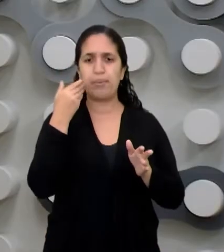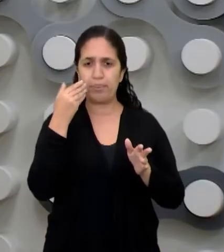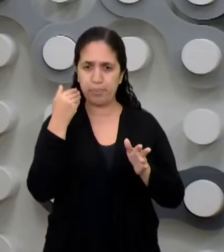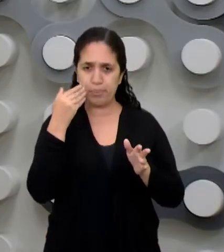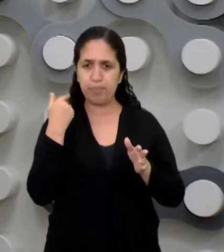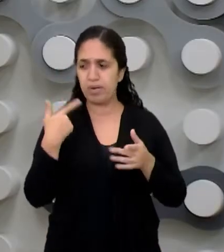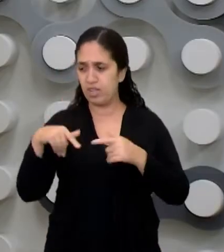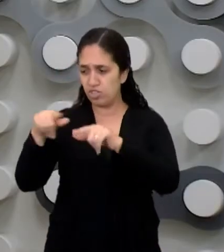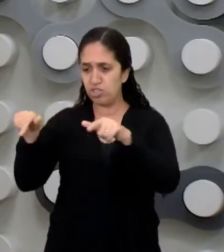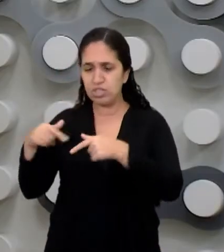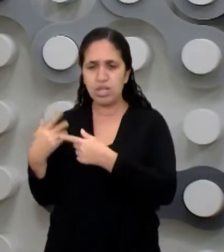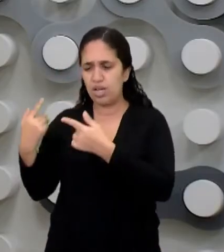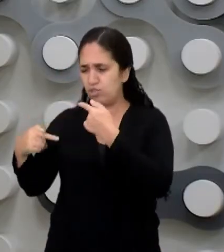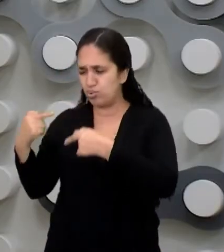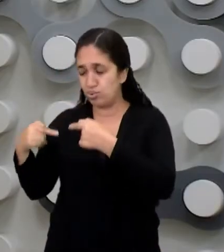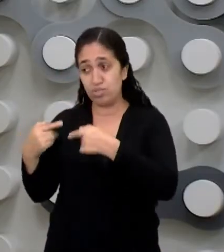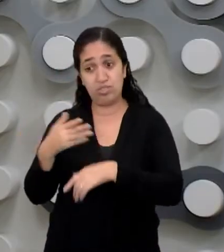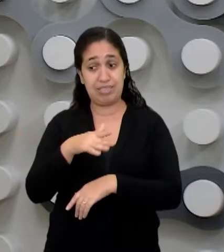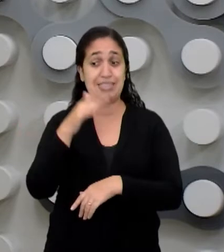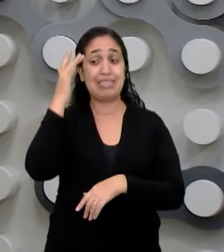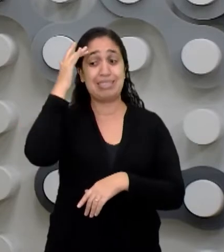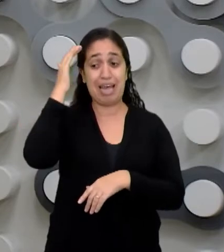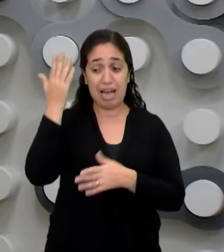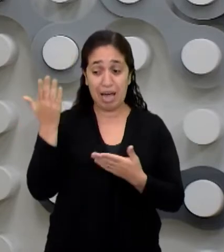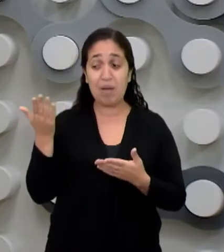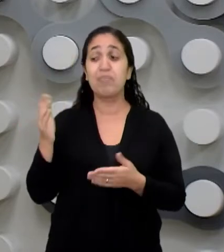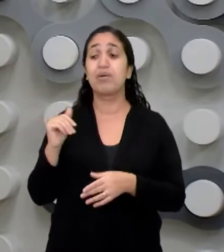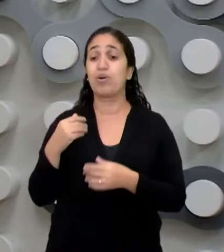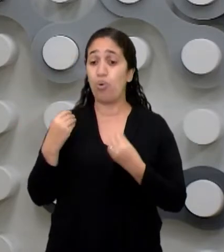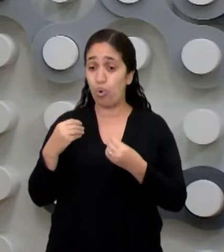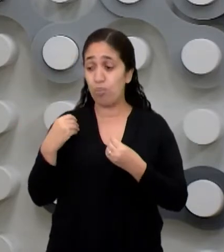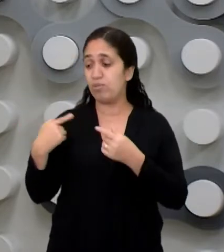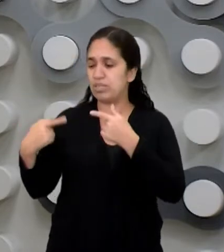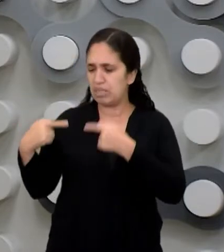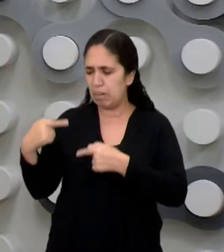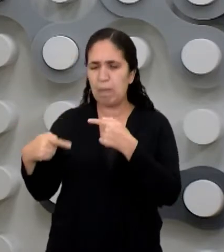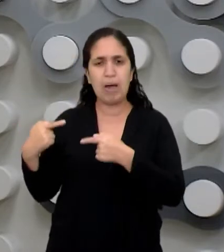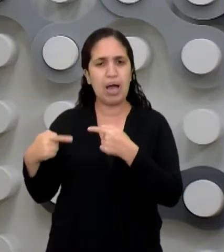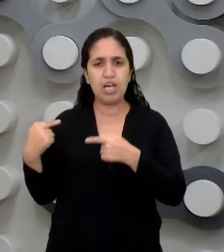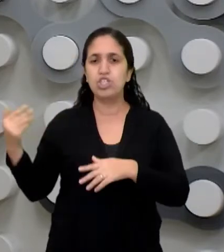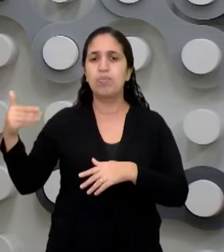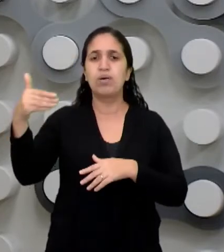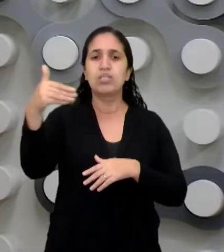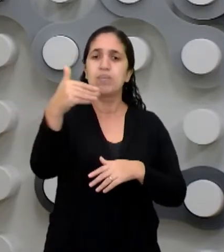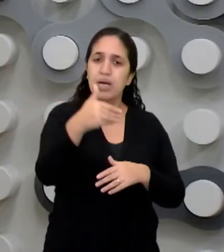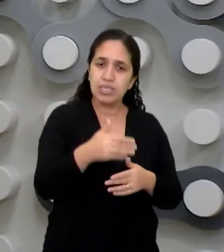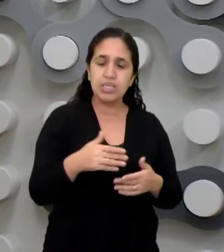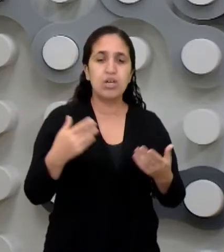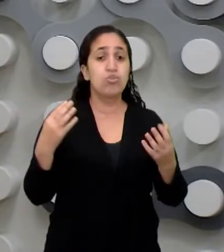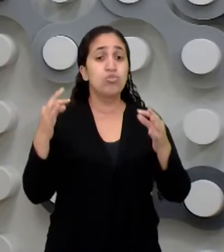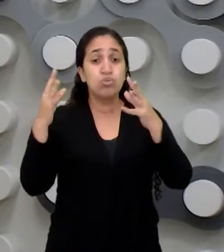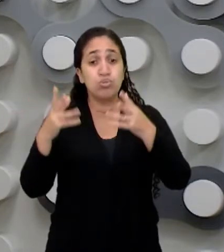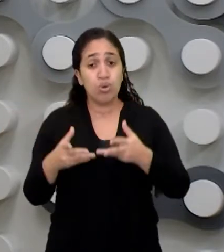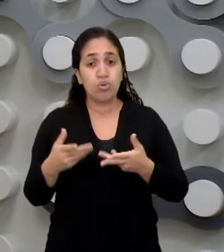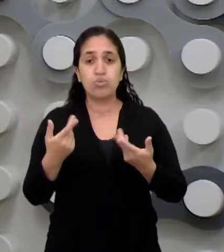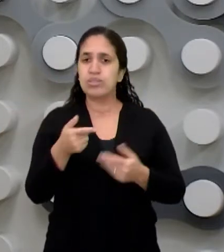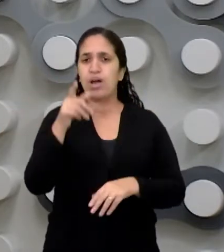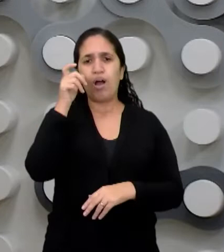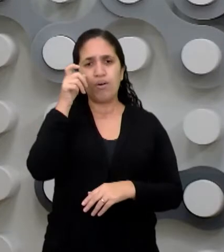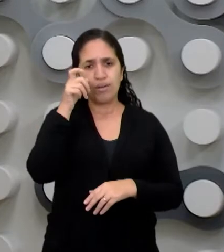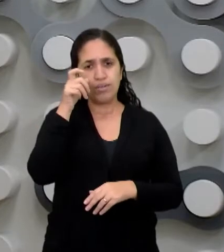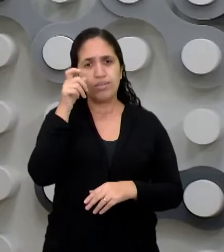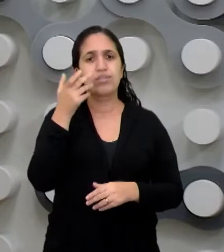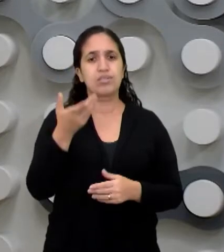discussões na sala, né? Se eles soubessem o quanto a gente debate para fazer essas aulas, a participação que todo mundo tem. Então, aí, essa parte que eu achei muito